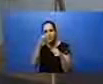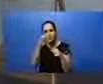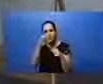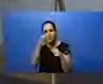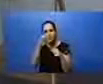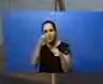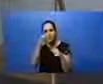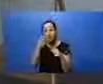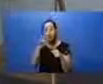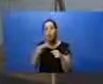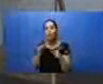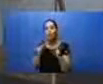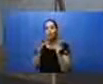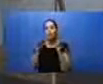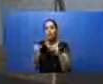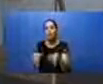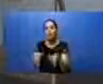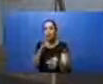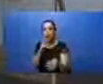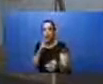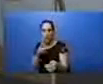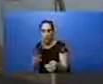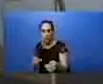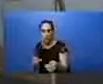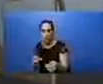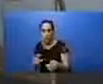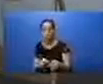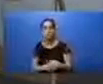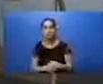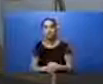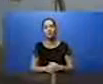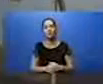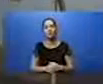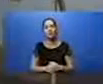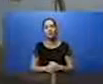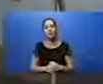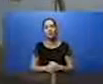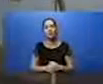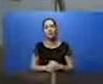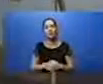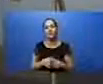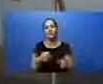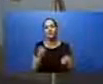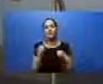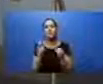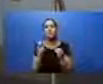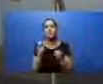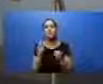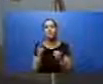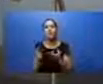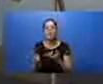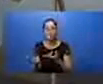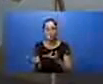o resultado final. Tentem identificar alguma relação, ok?